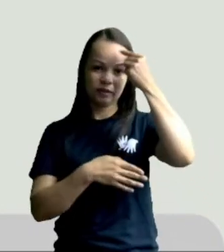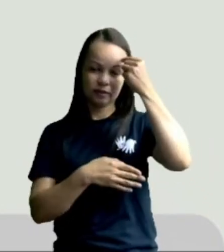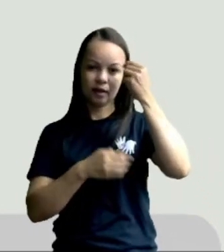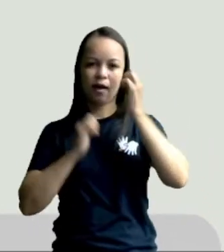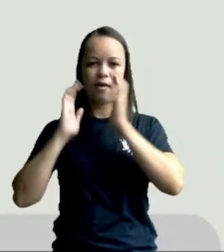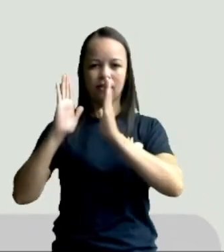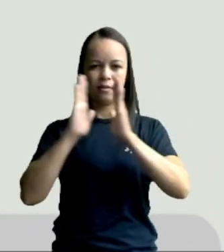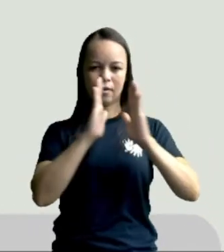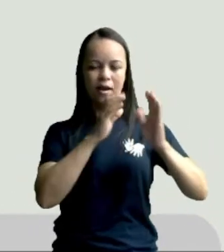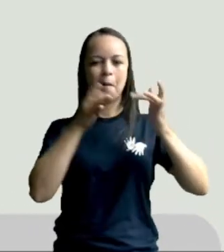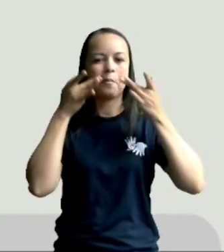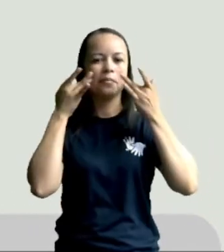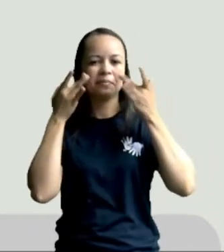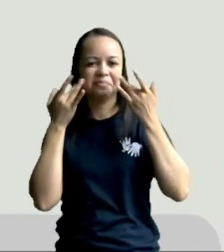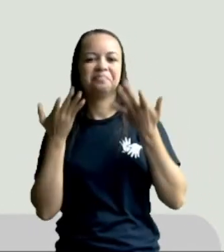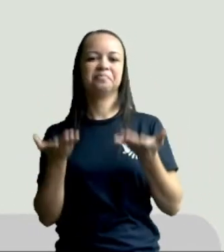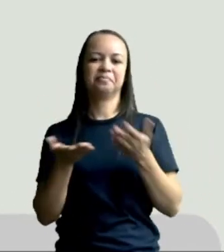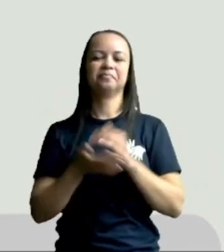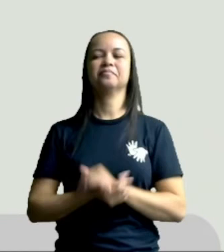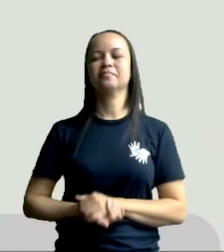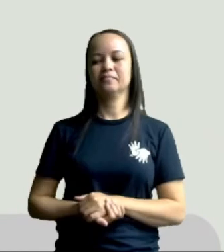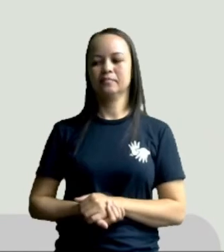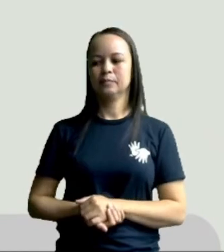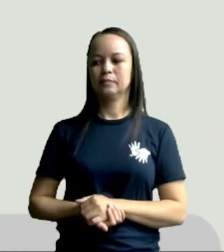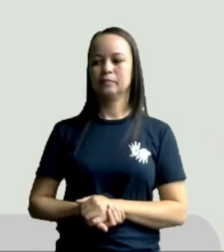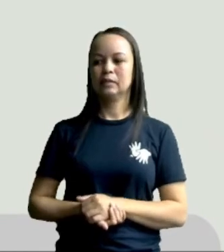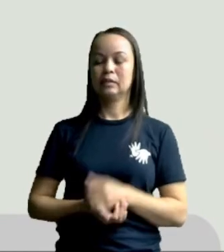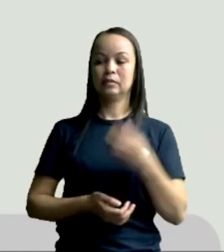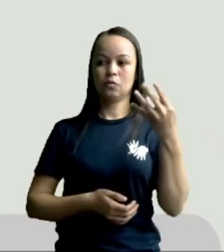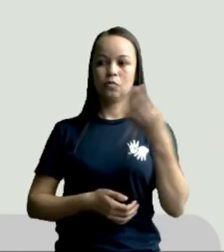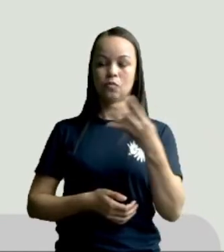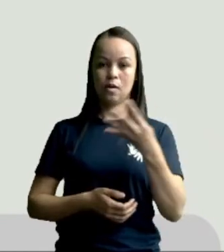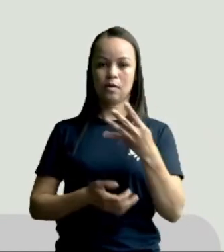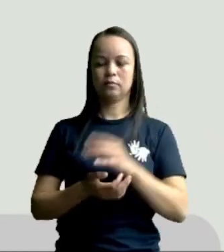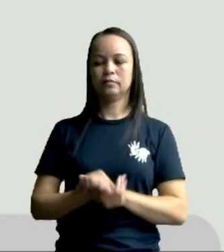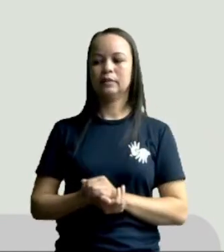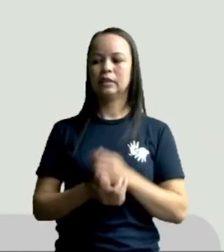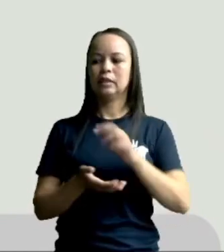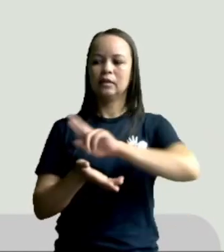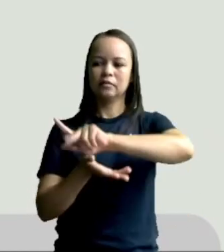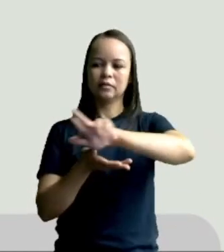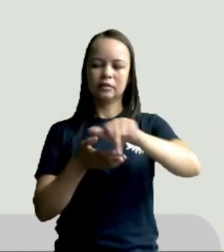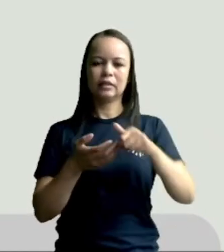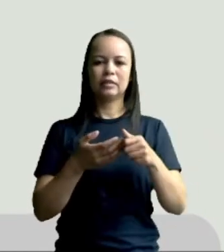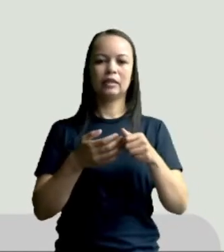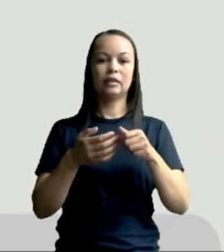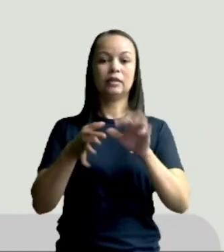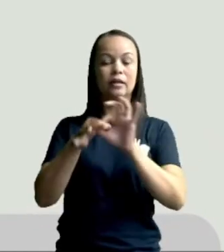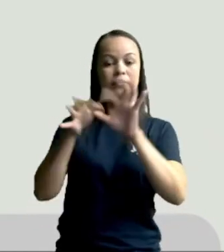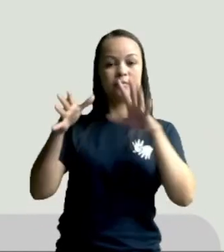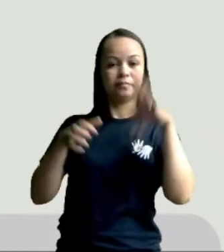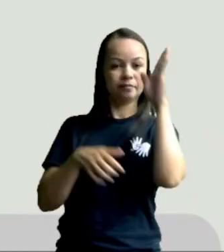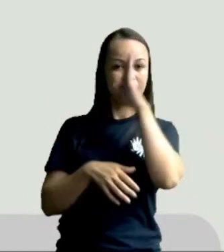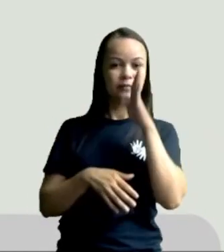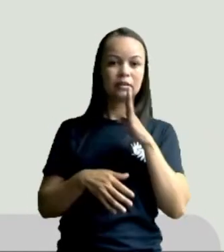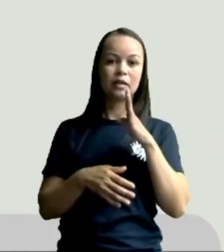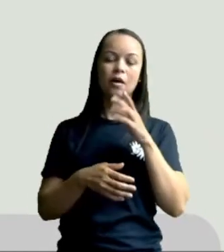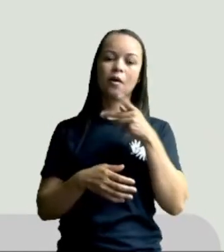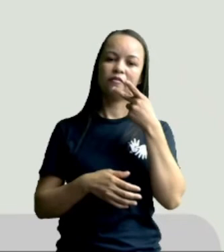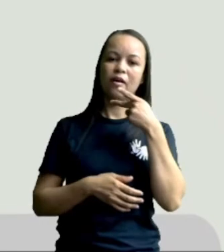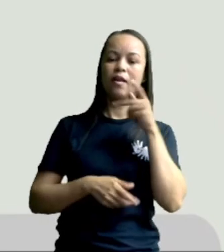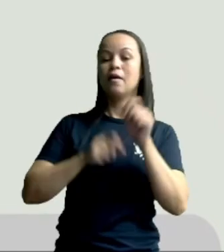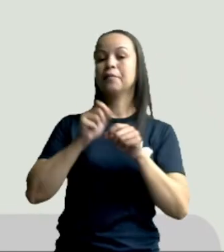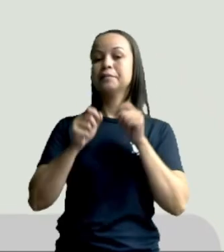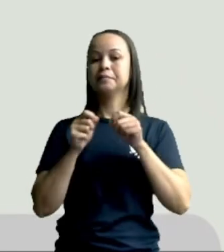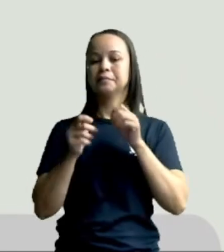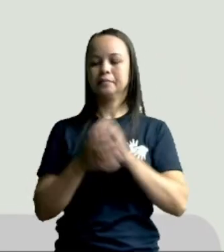bibliotecas, exatamente. Agora, dentre as consequências da independência do Brasil, podemos citar. Então, vamos